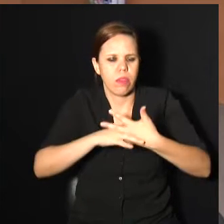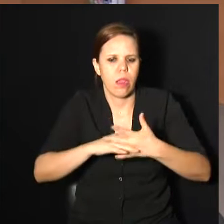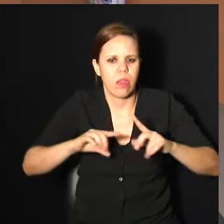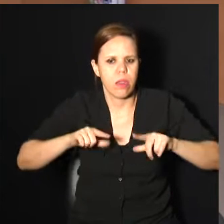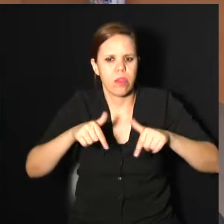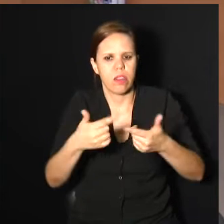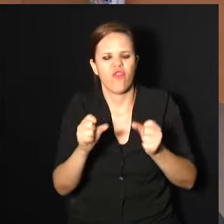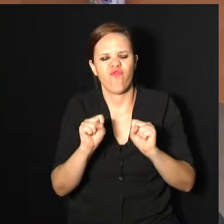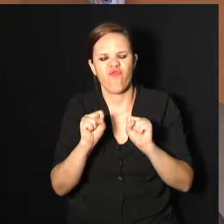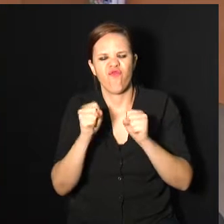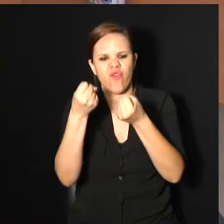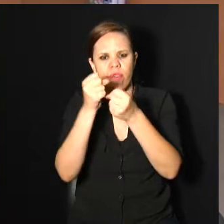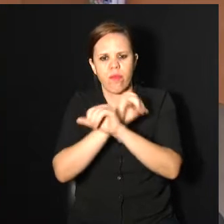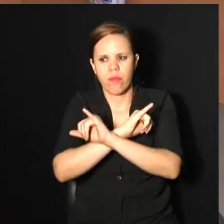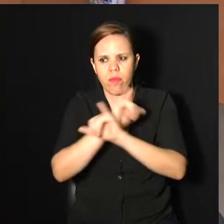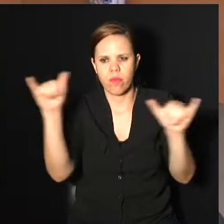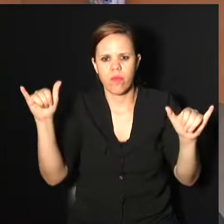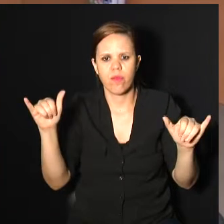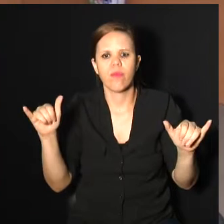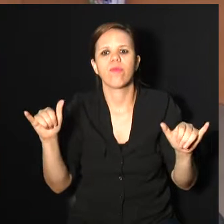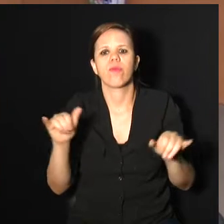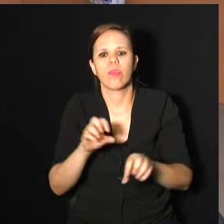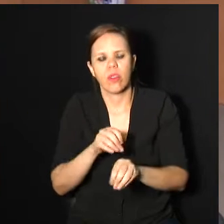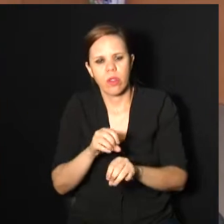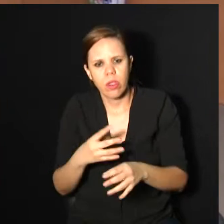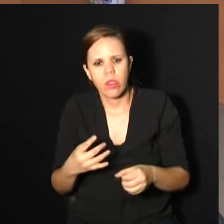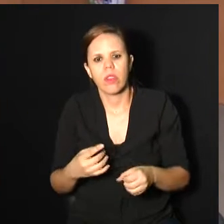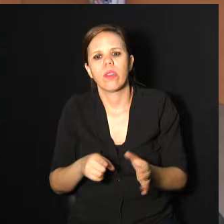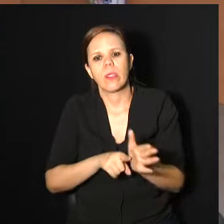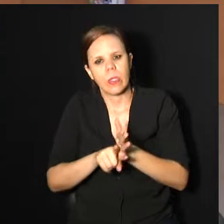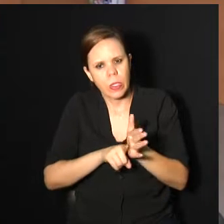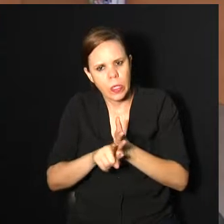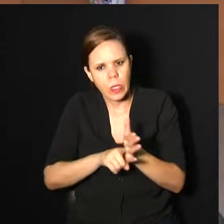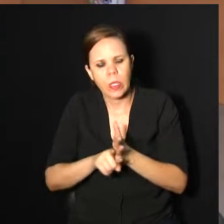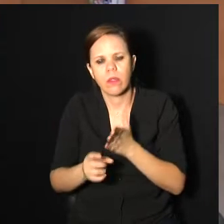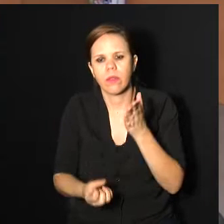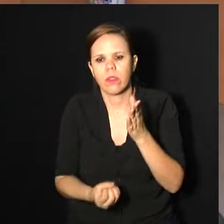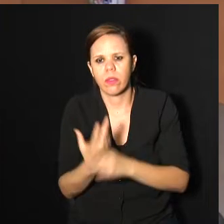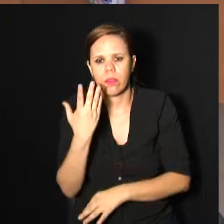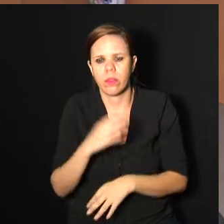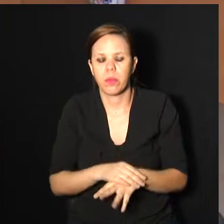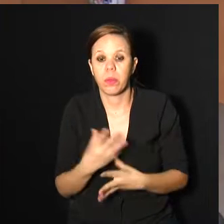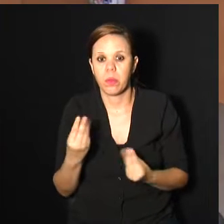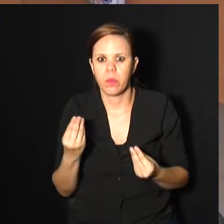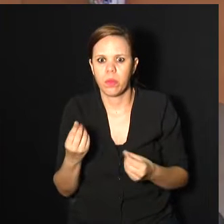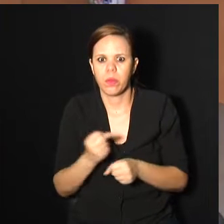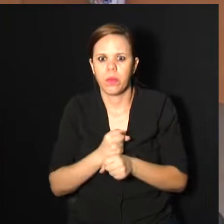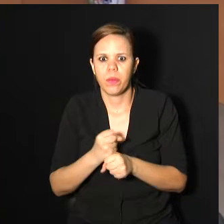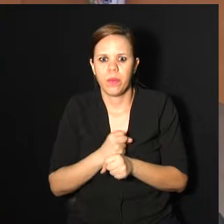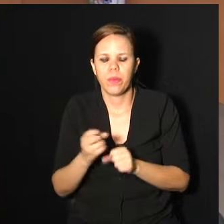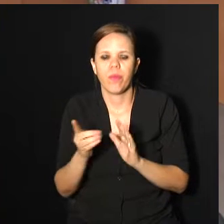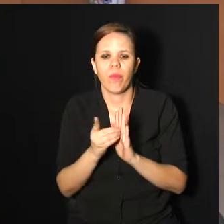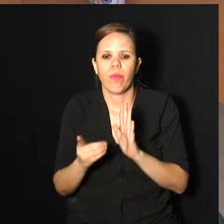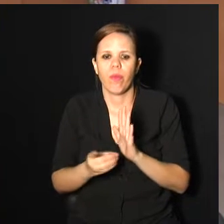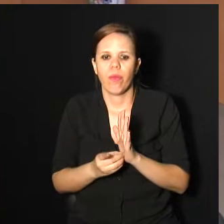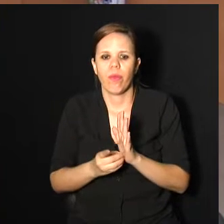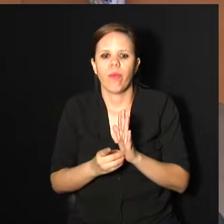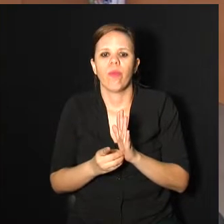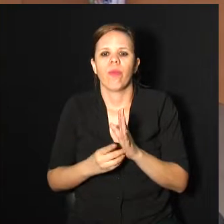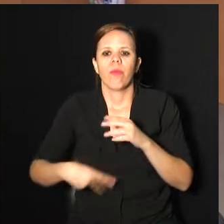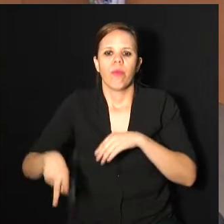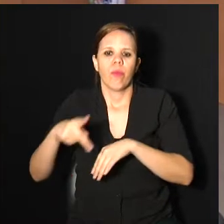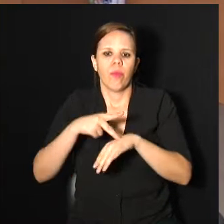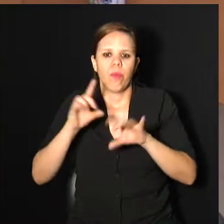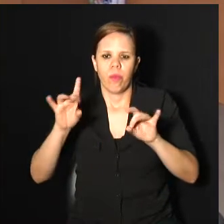o esforço para a divulgação científica nasce a partir disso, já faz muitos anos, muitas décadas, nos países do